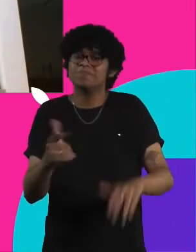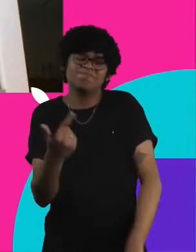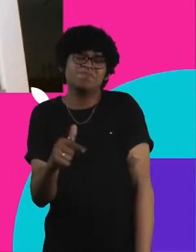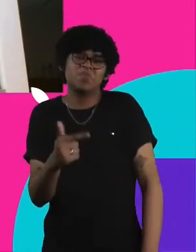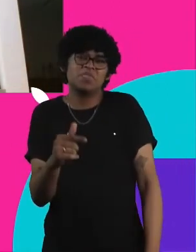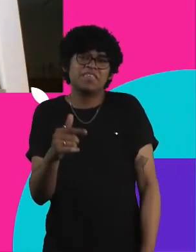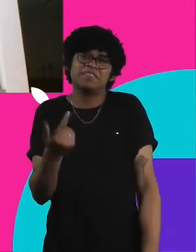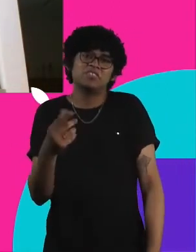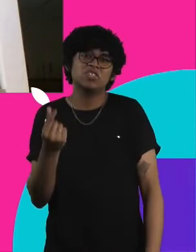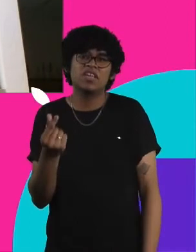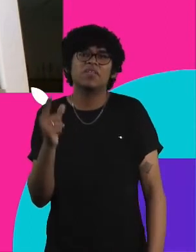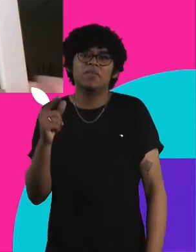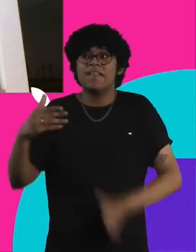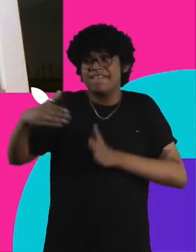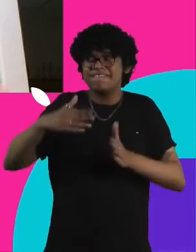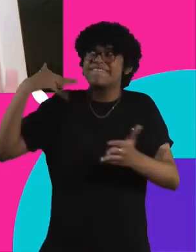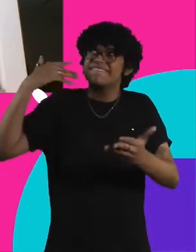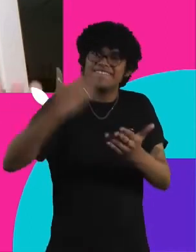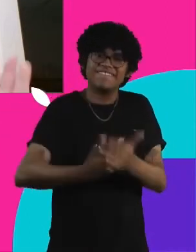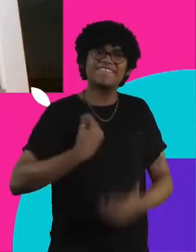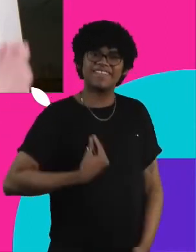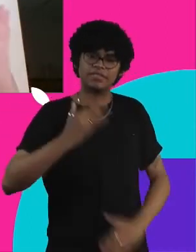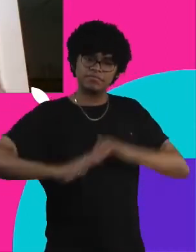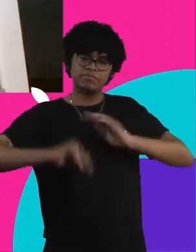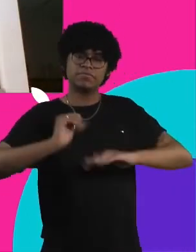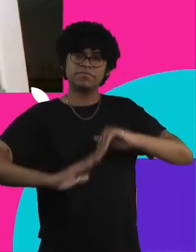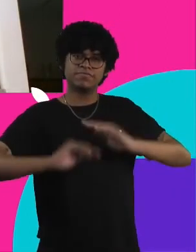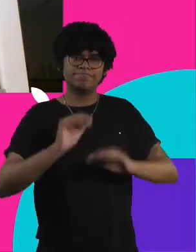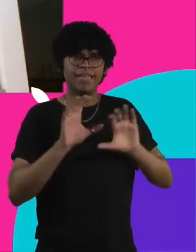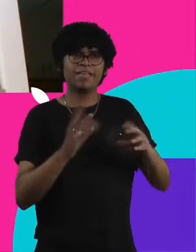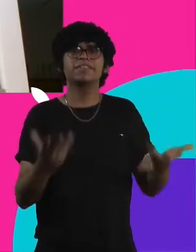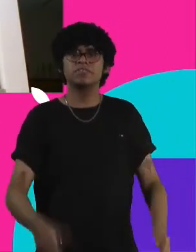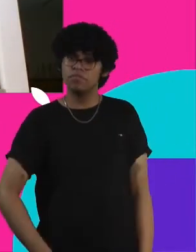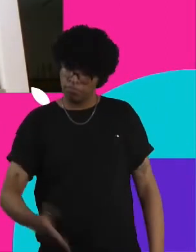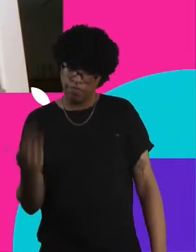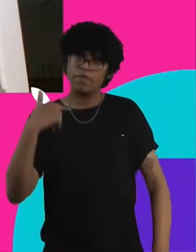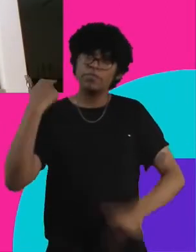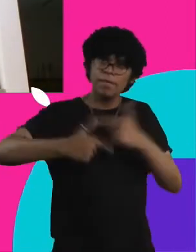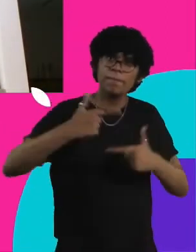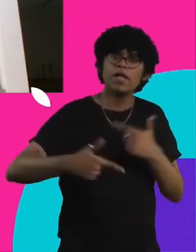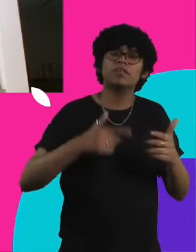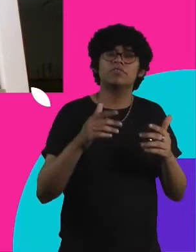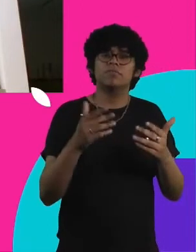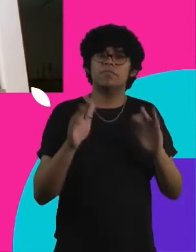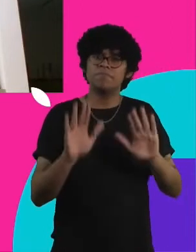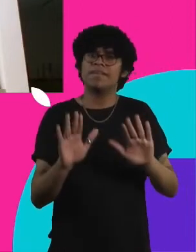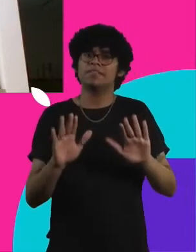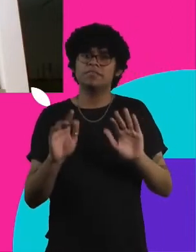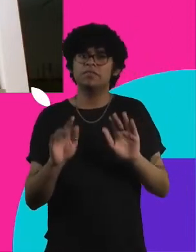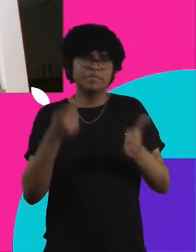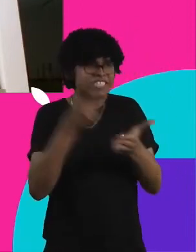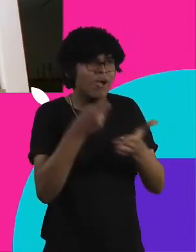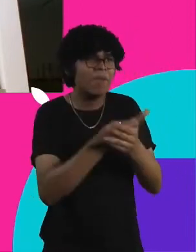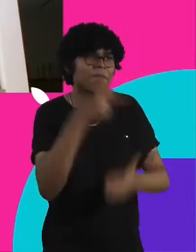história que eu construí até hoje. Então, acho que é isso, gente. Para finalizar, vamos fazer o nosso trabalho, mas vamos também pedir política